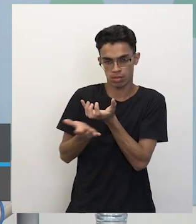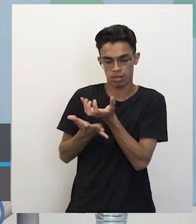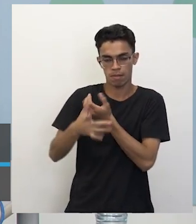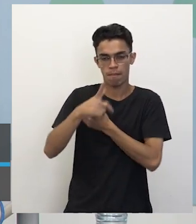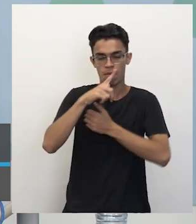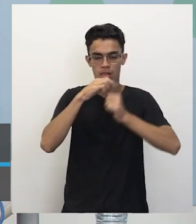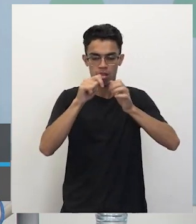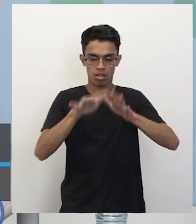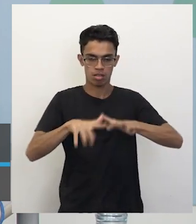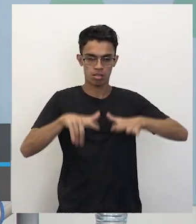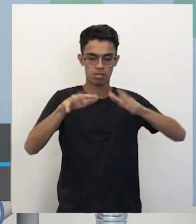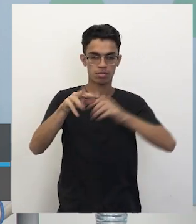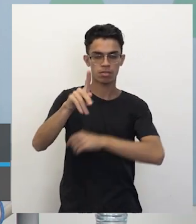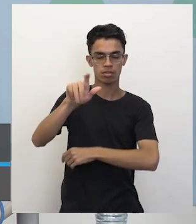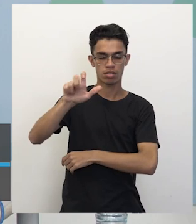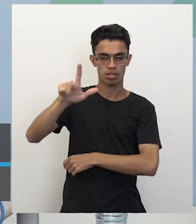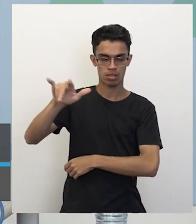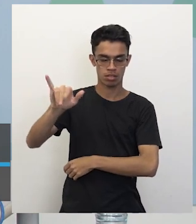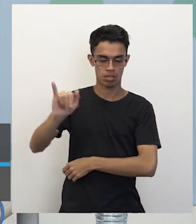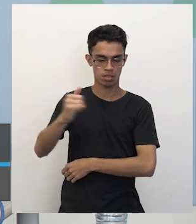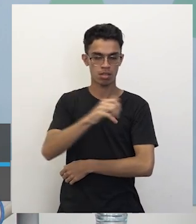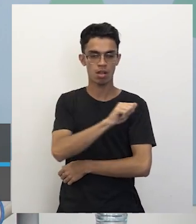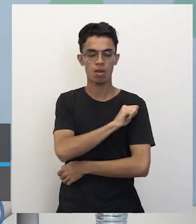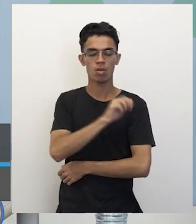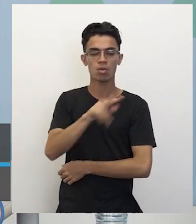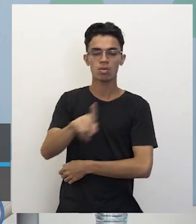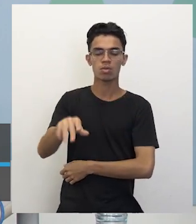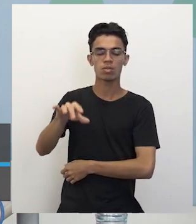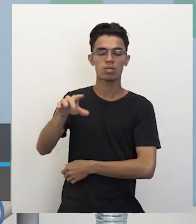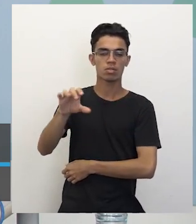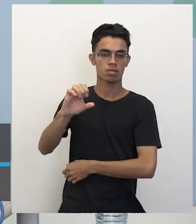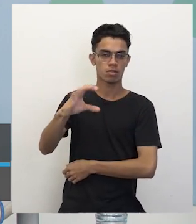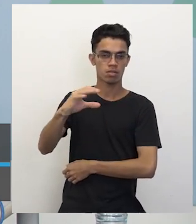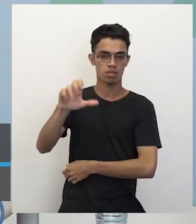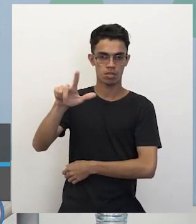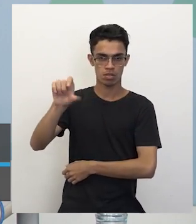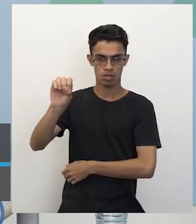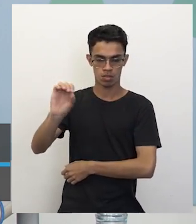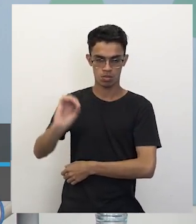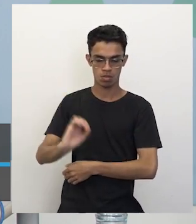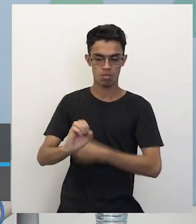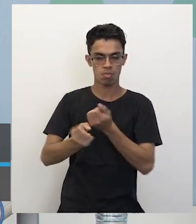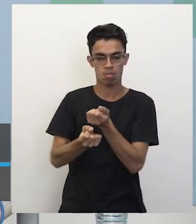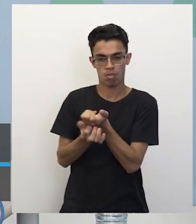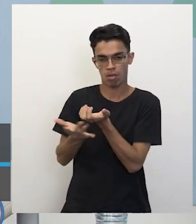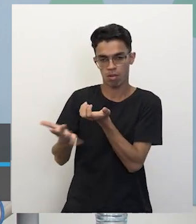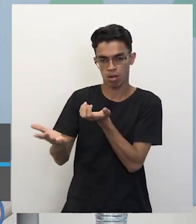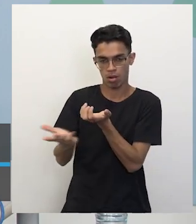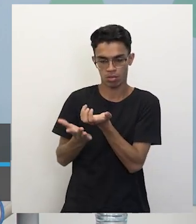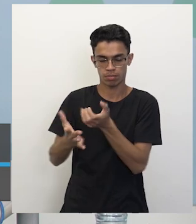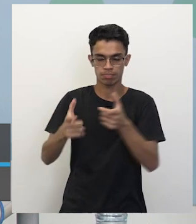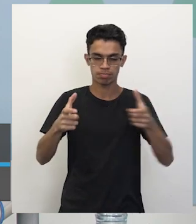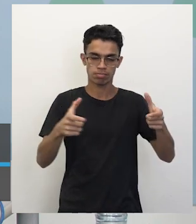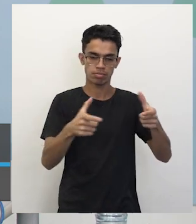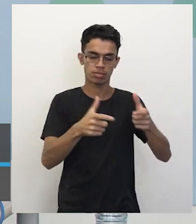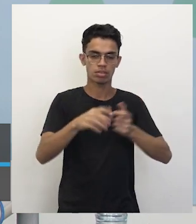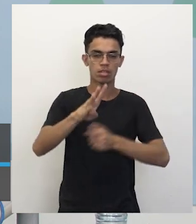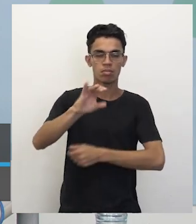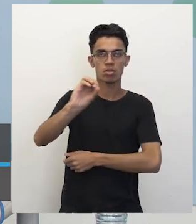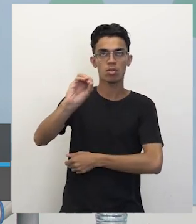A Keren, do Procelso. Um grande pântano, da escola Nazária, lá de Biúna. Deve estar mais frio aí, hein,